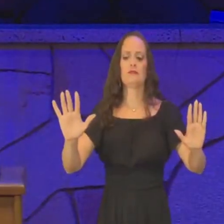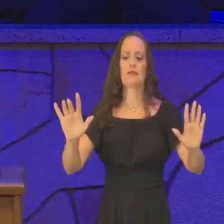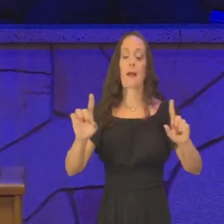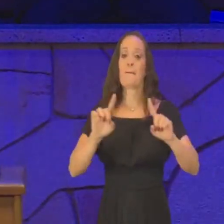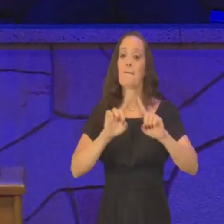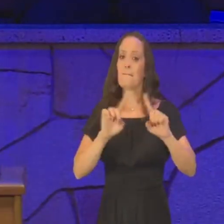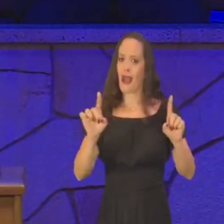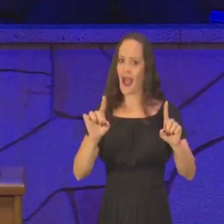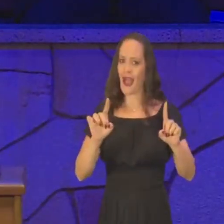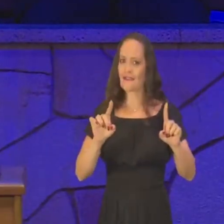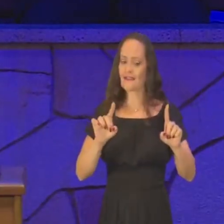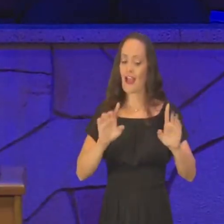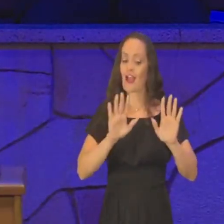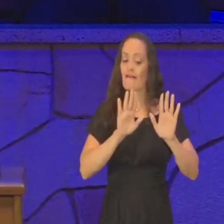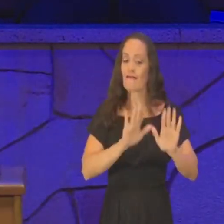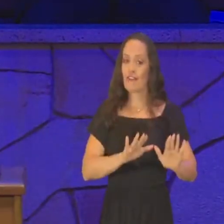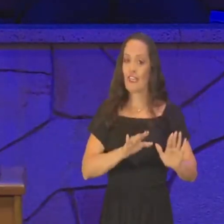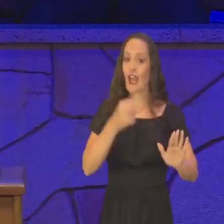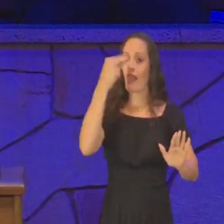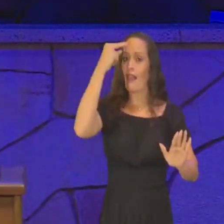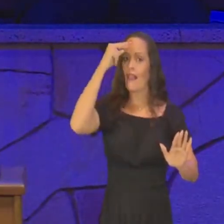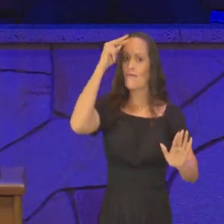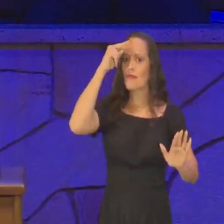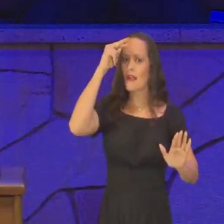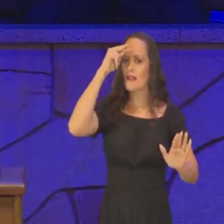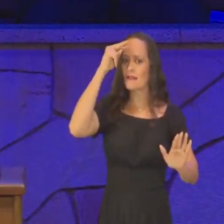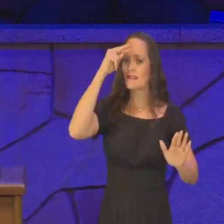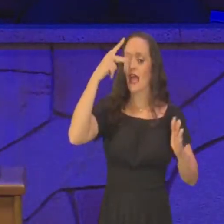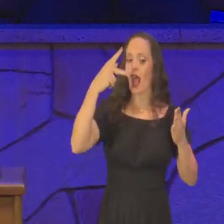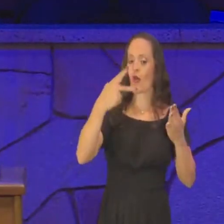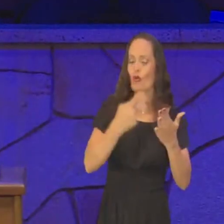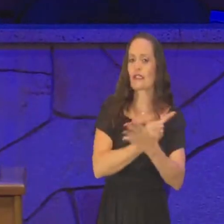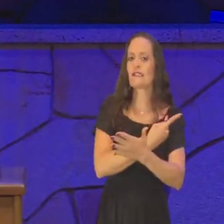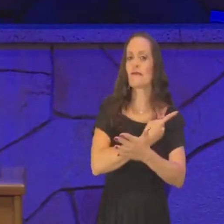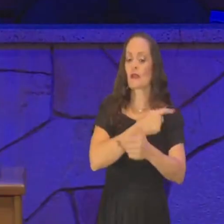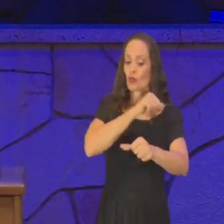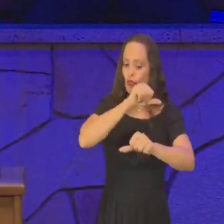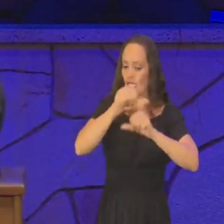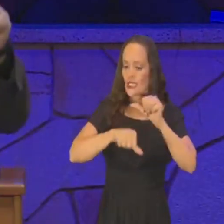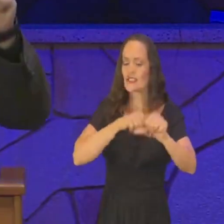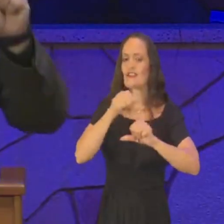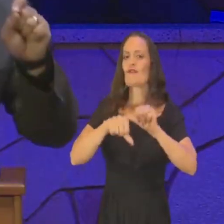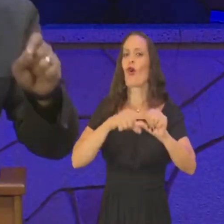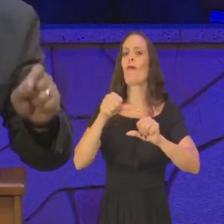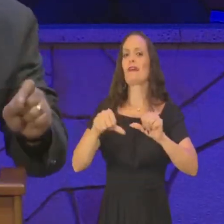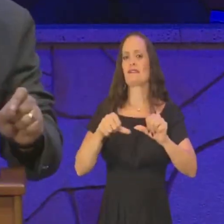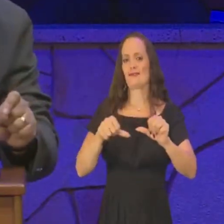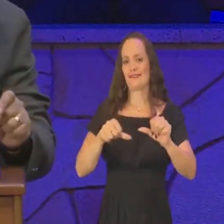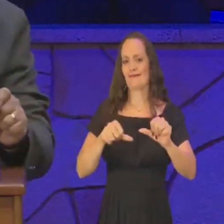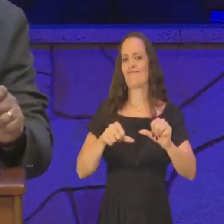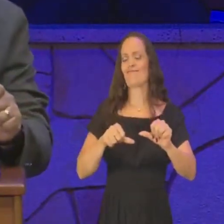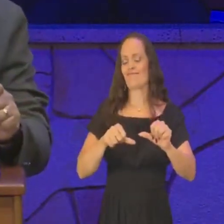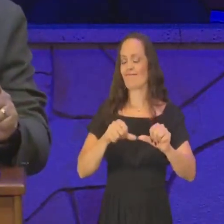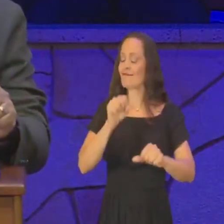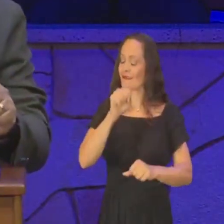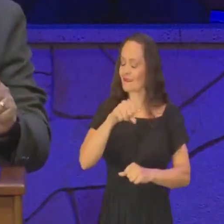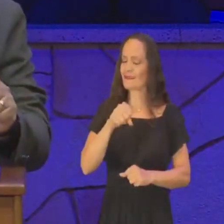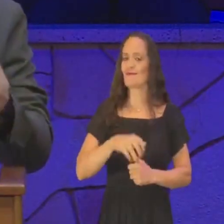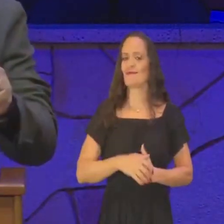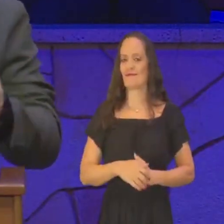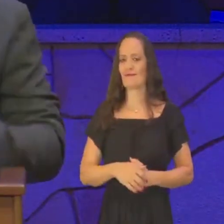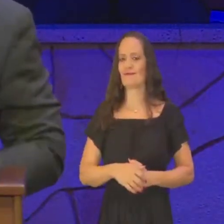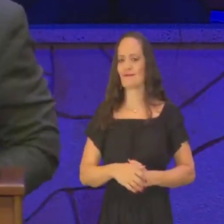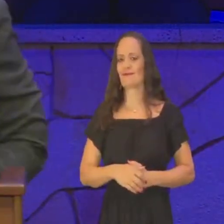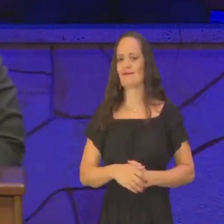deixa rastros. Ele deixa transformações. Ele deixa mudança.